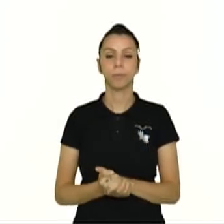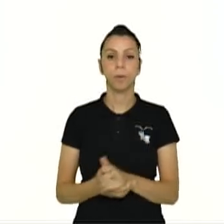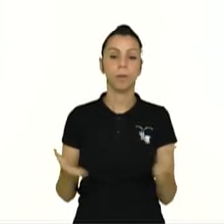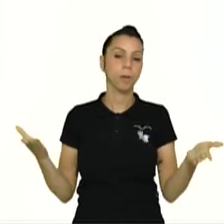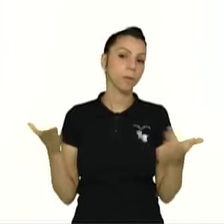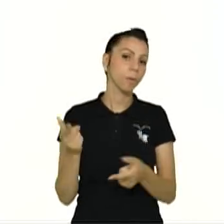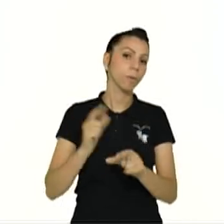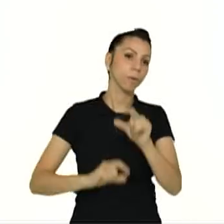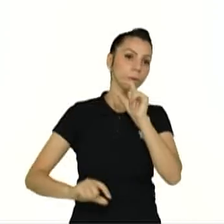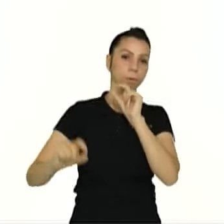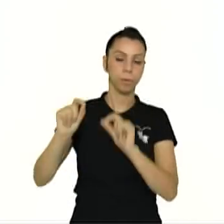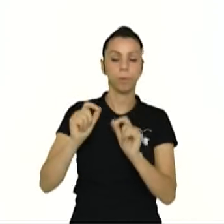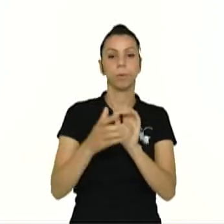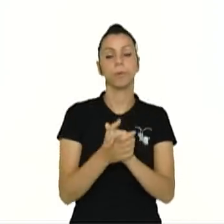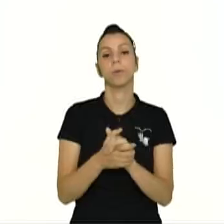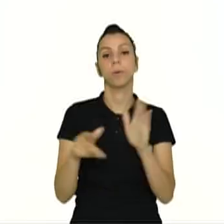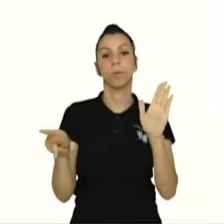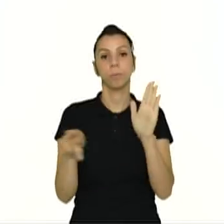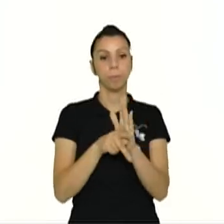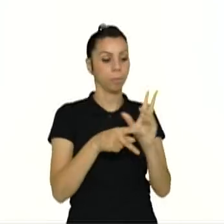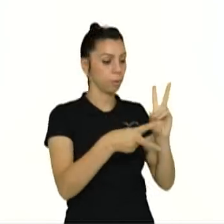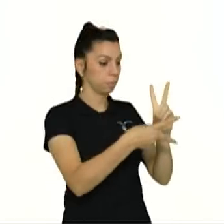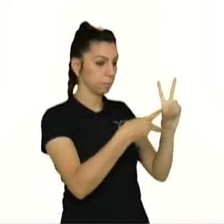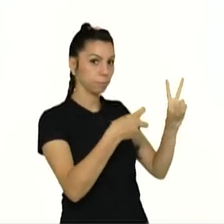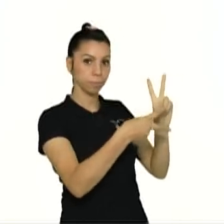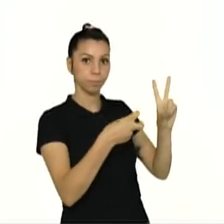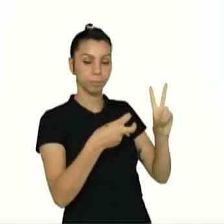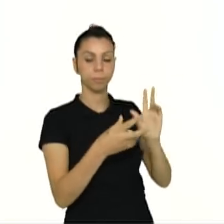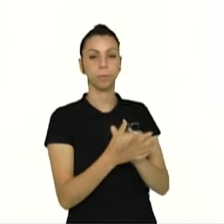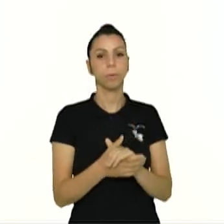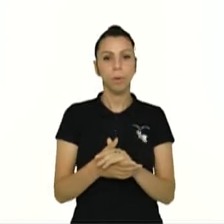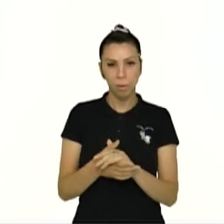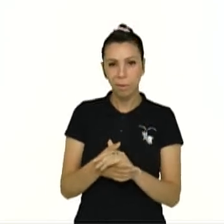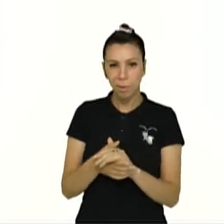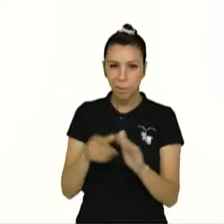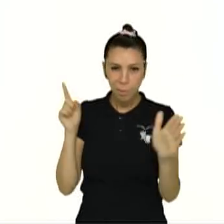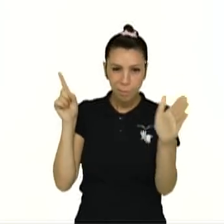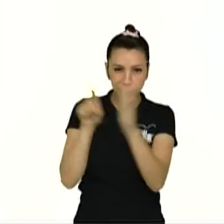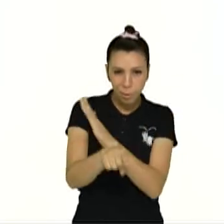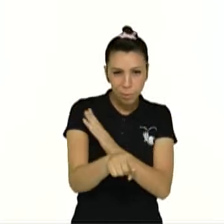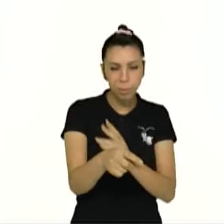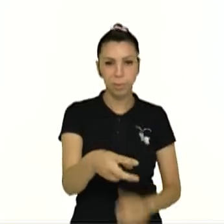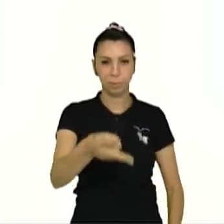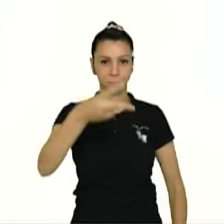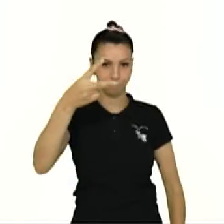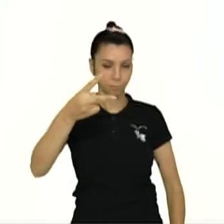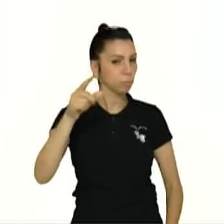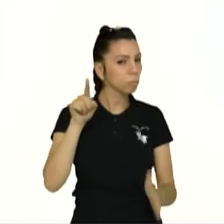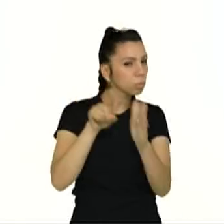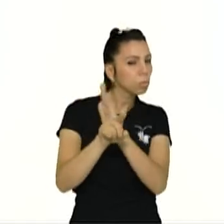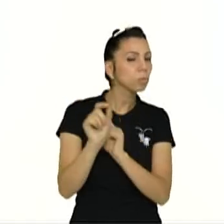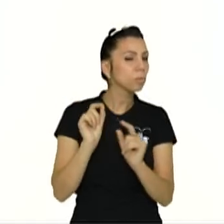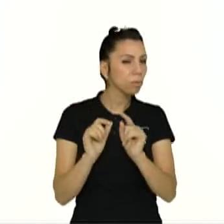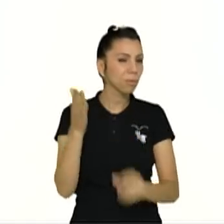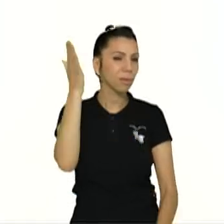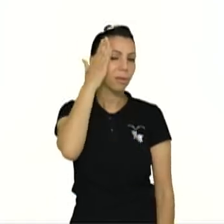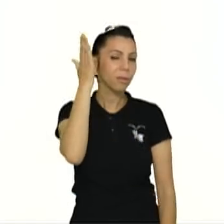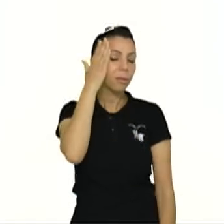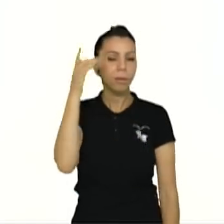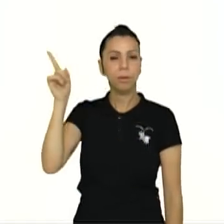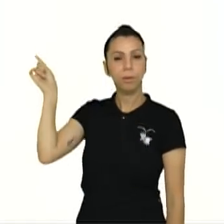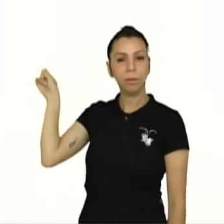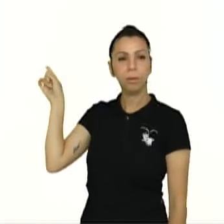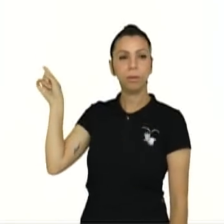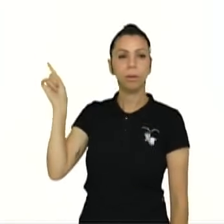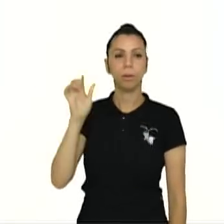hoje falaremos sobre os povos originários. Quero fazer uma pergunta para você, melhor, duas perguntinhas. Você sabe o que